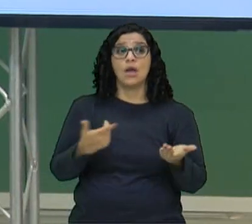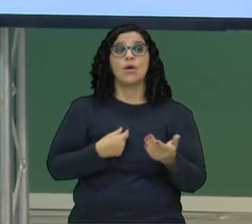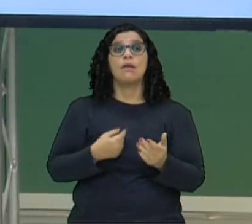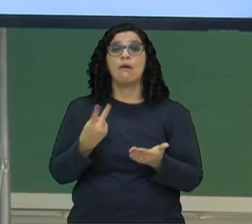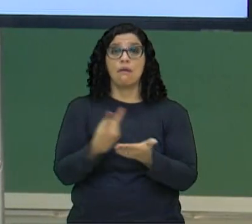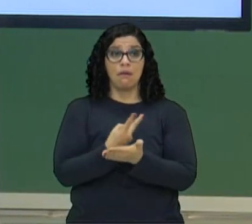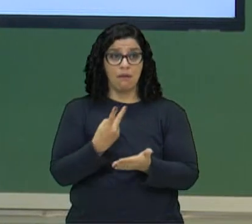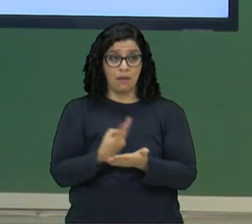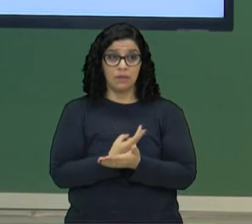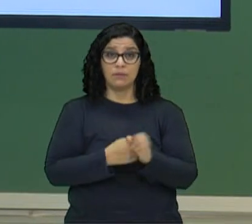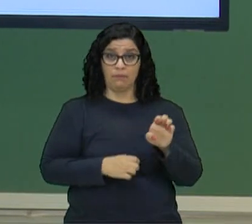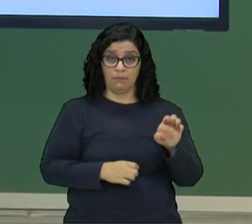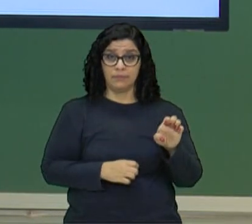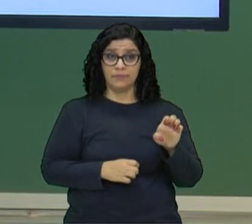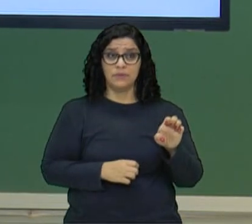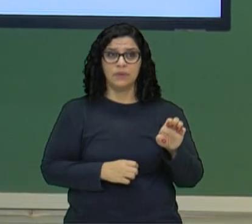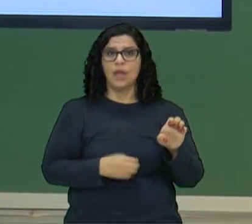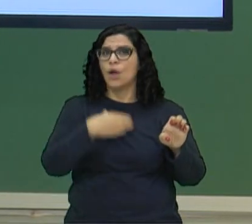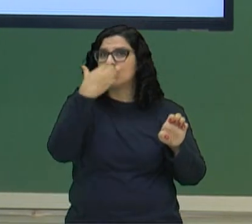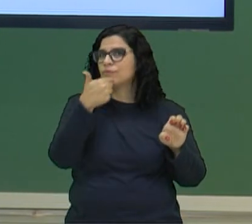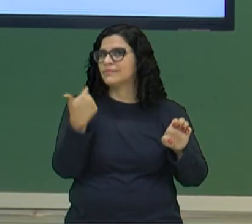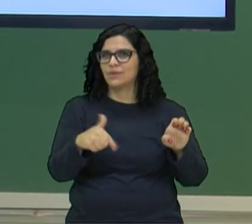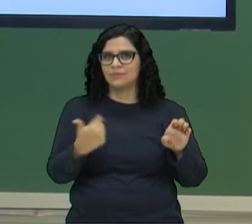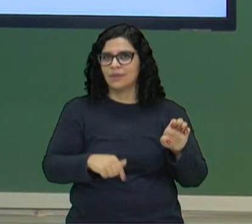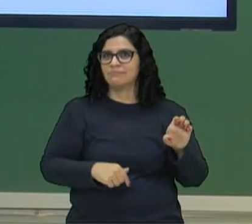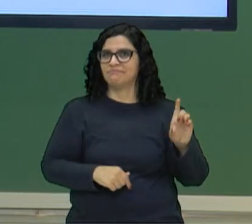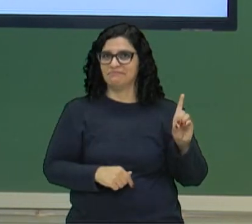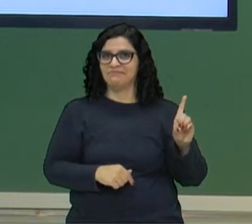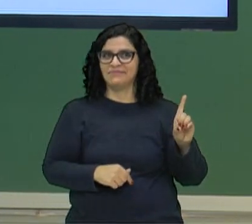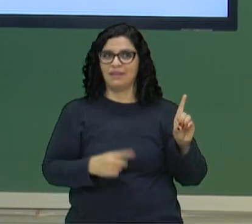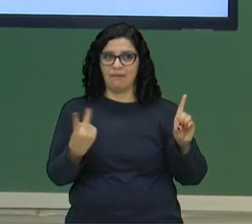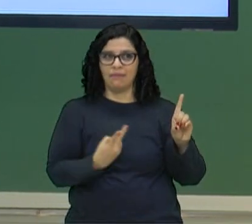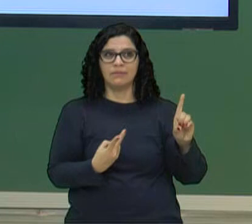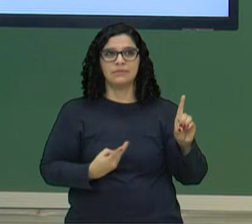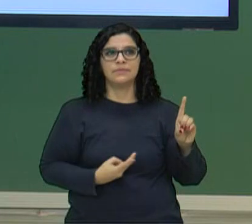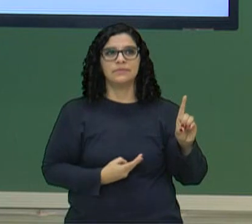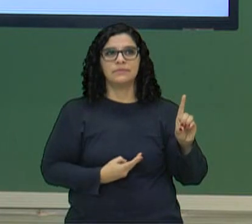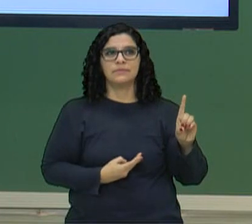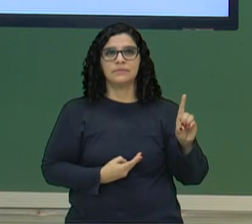aqui está errada. Não tem fruto. Essa aqui está errada.